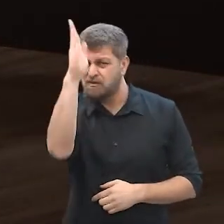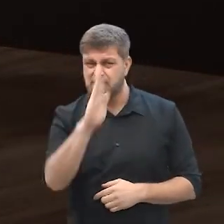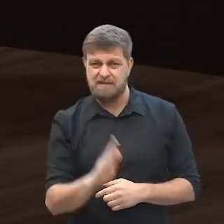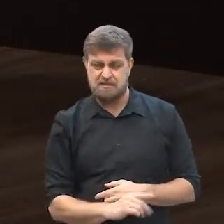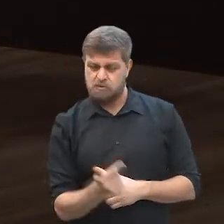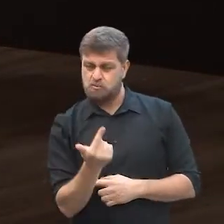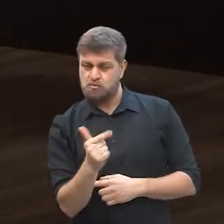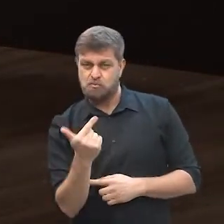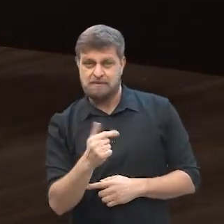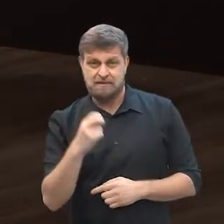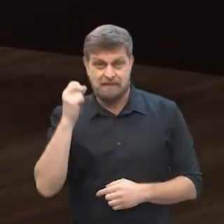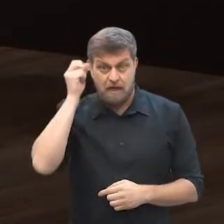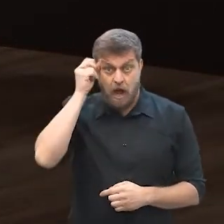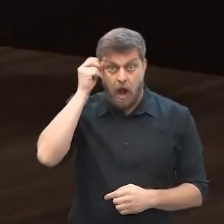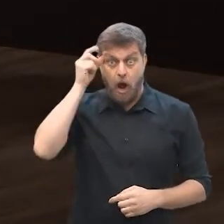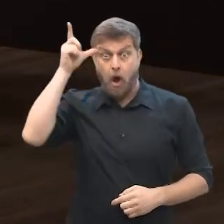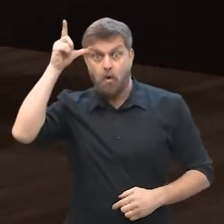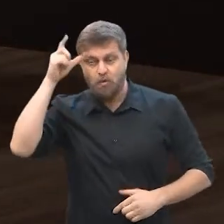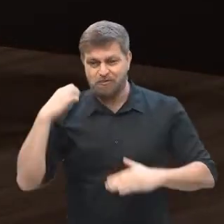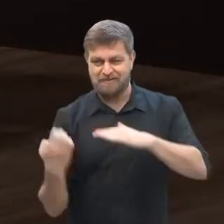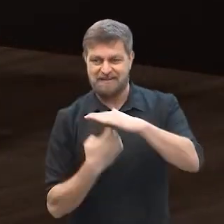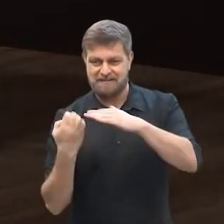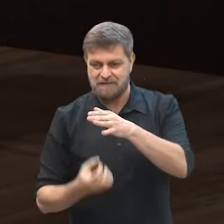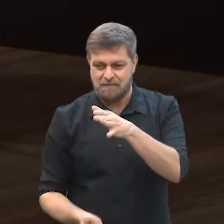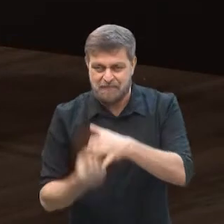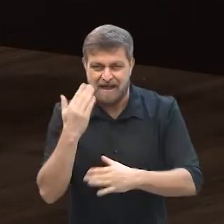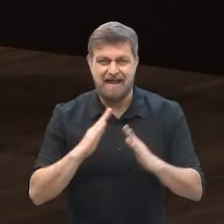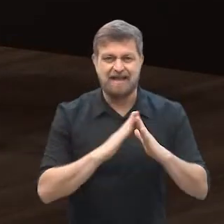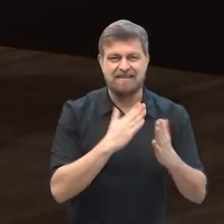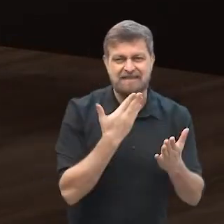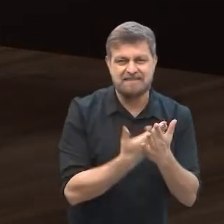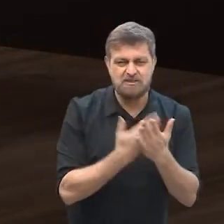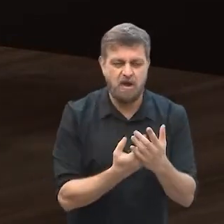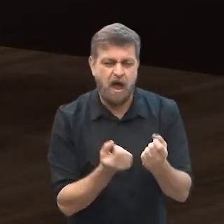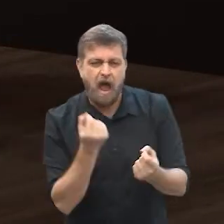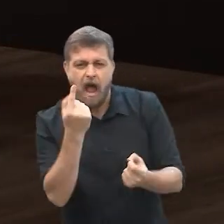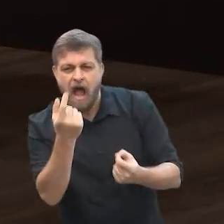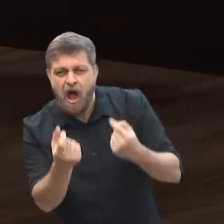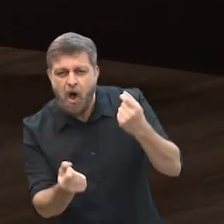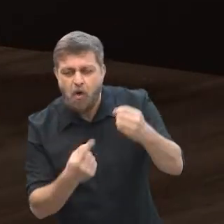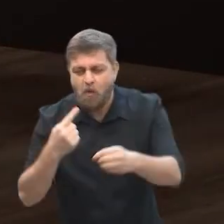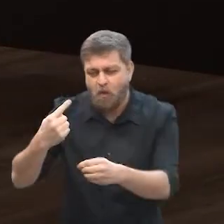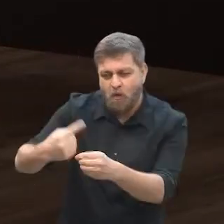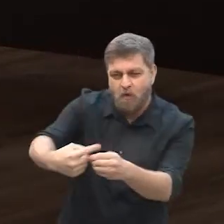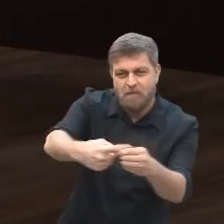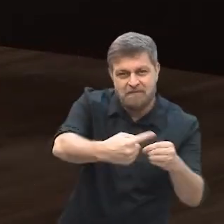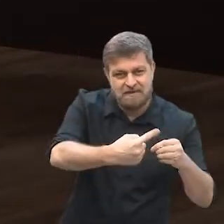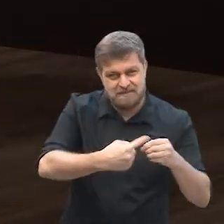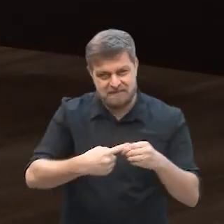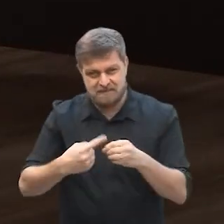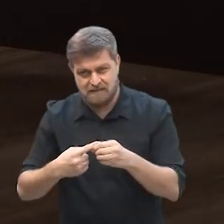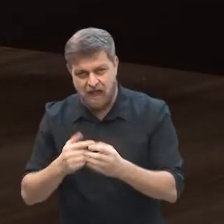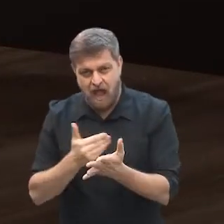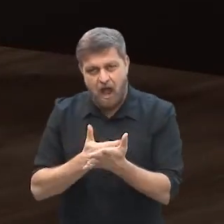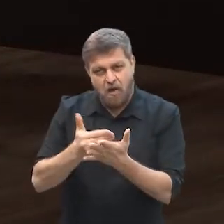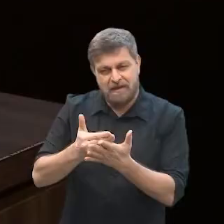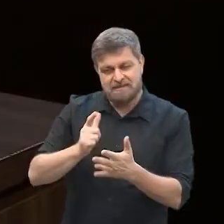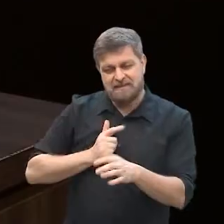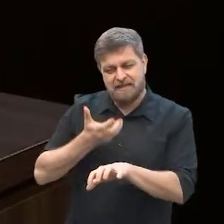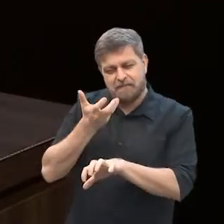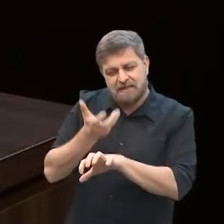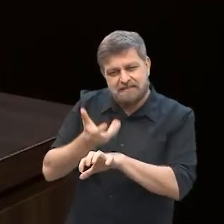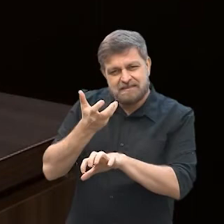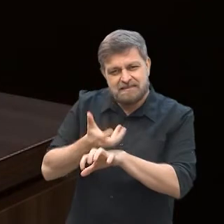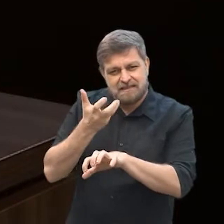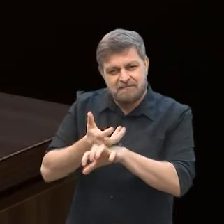a cultura do empreendedorismo, por exemplo, nas escolas. Alguns municípios começam a implantar de uma